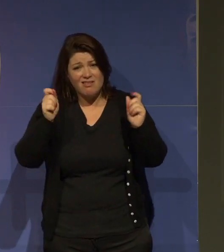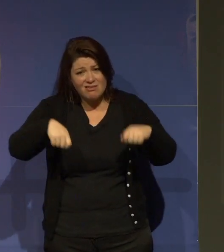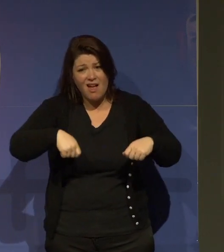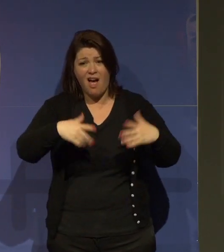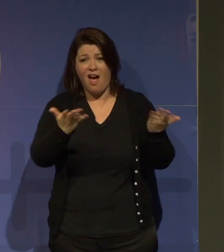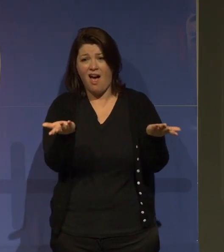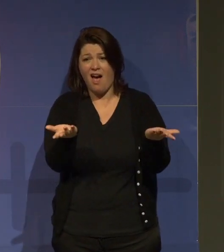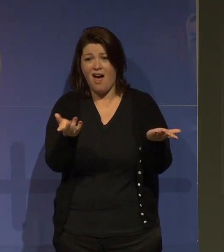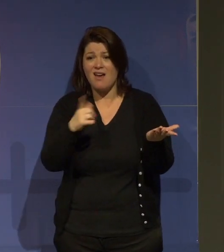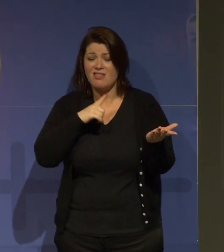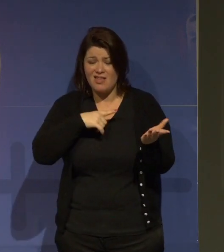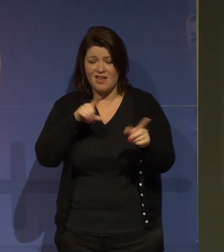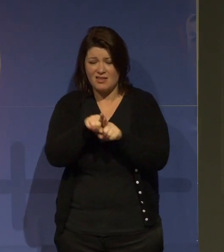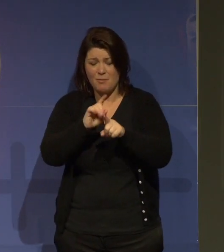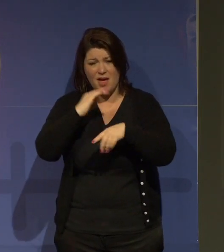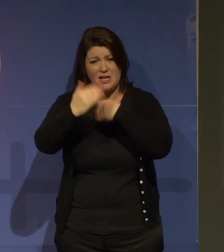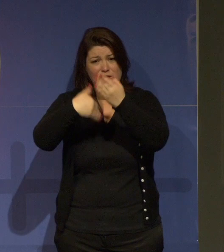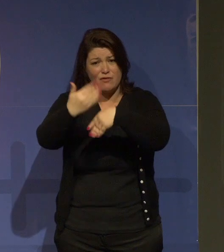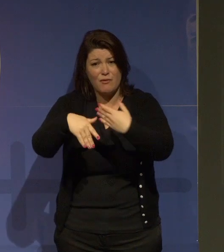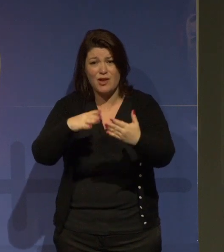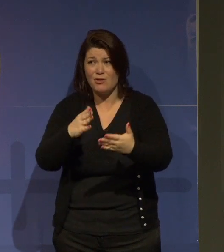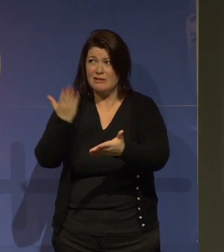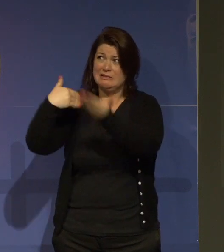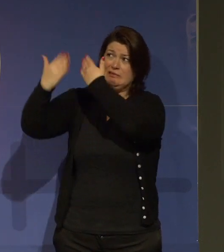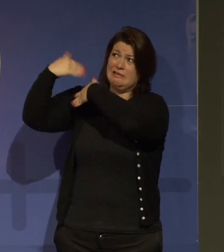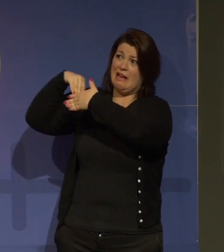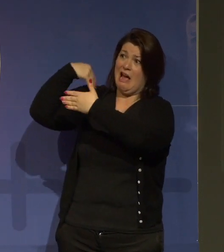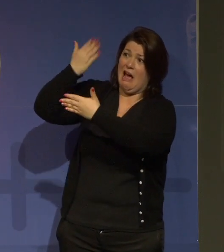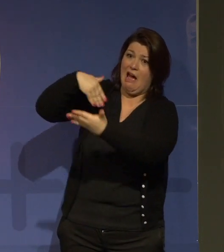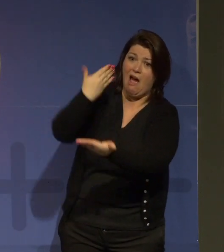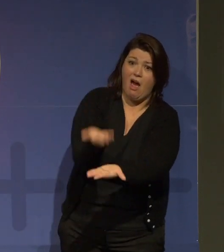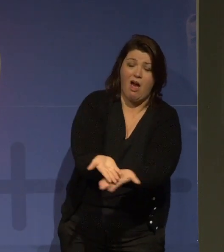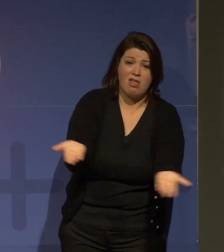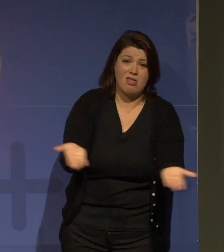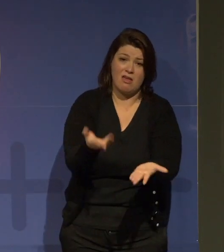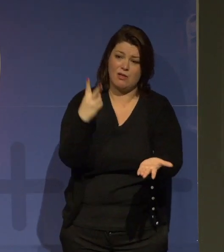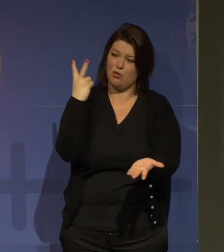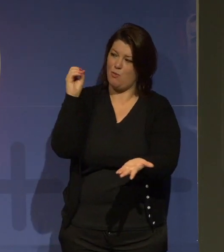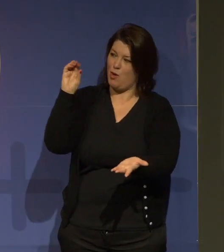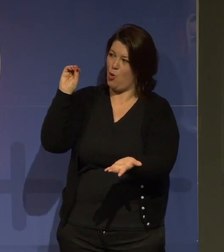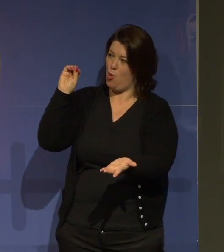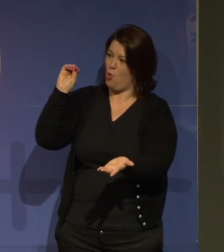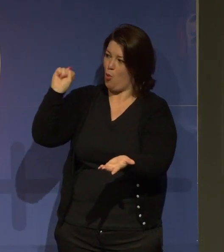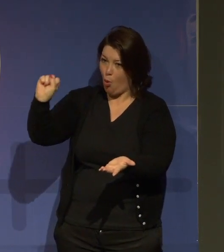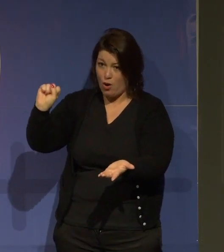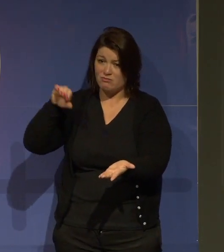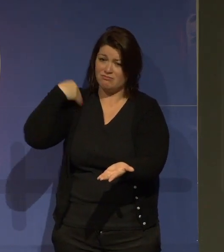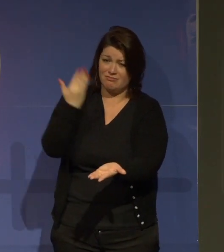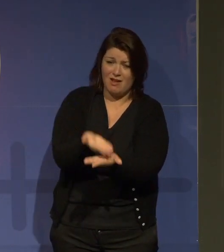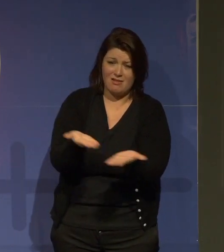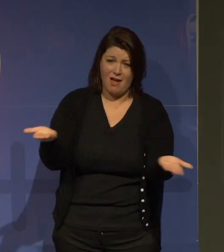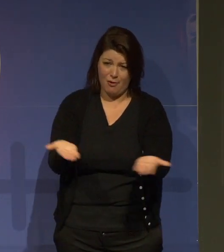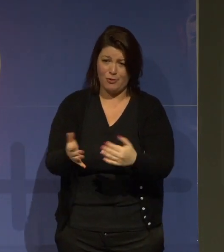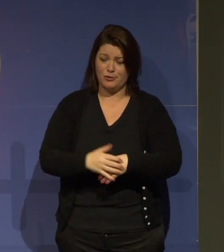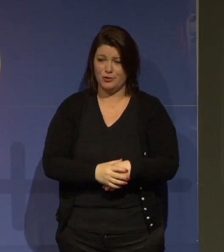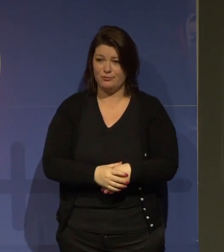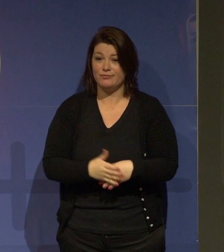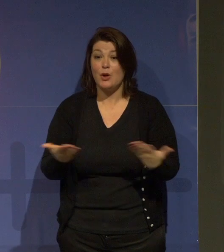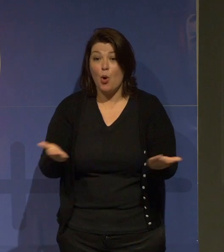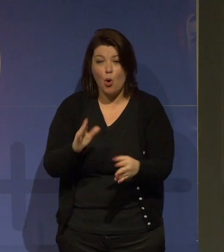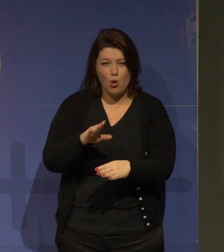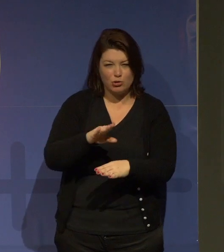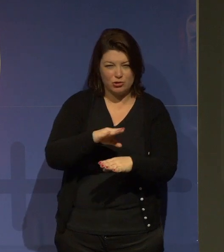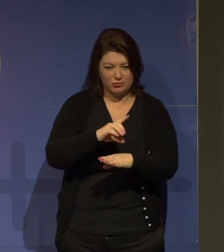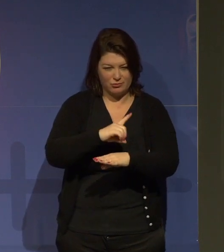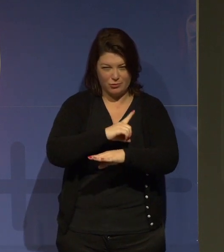vem sendo desenvolvido desde 2008. E algo que é muito bacana, né, vocês vão ver durante o dia, aí, mas é muito bom a